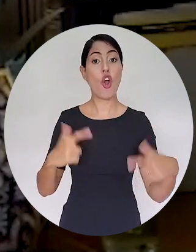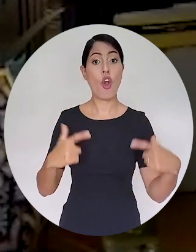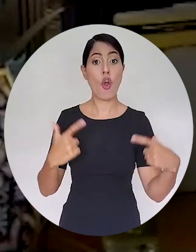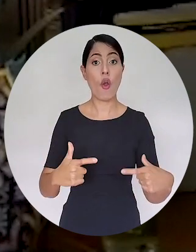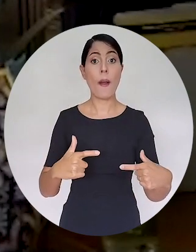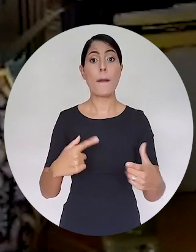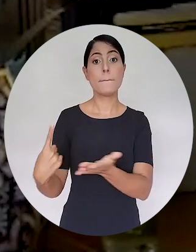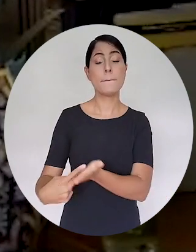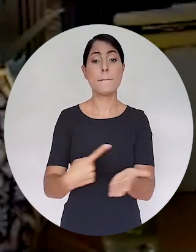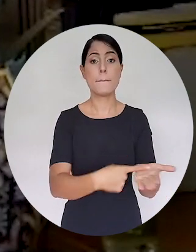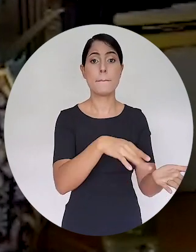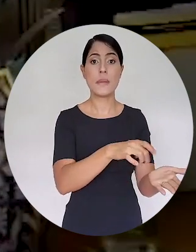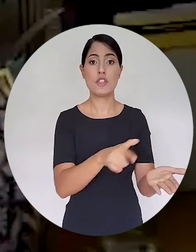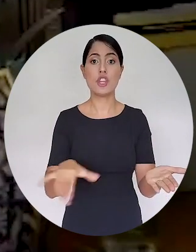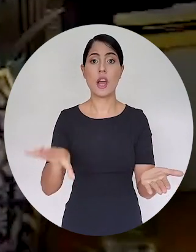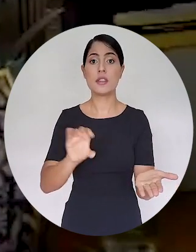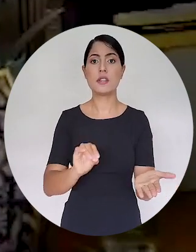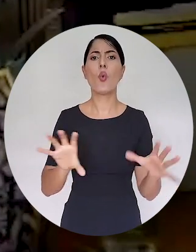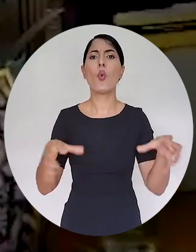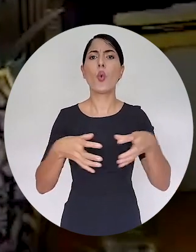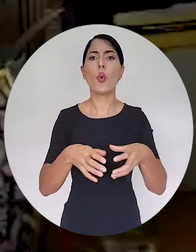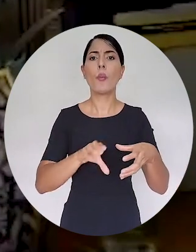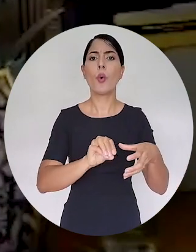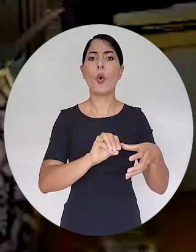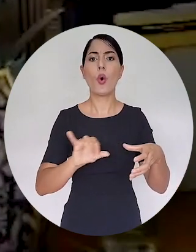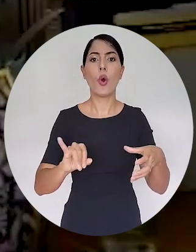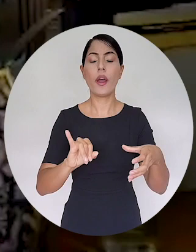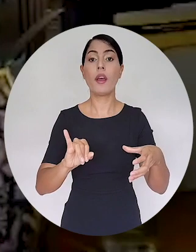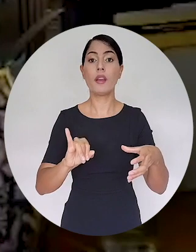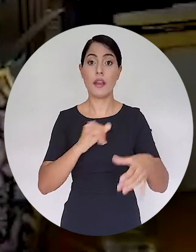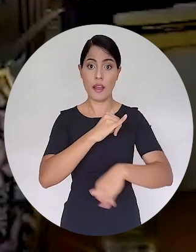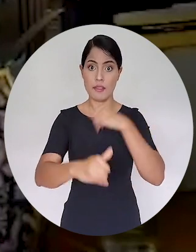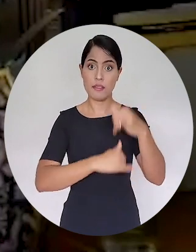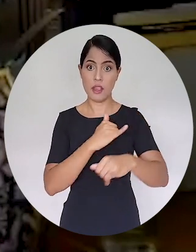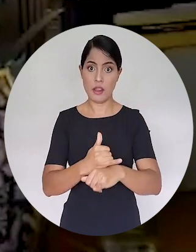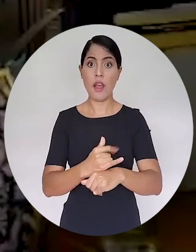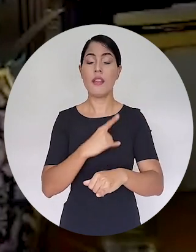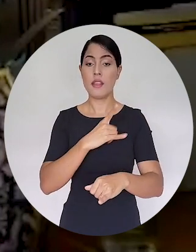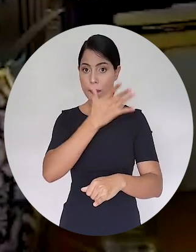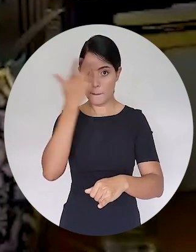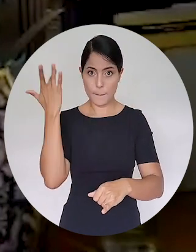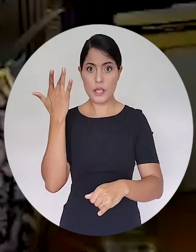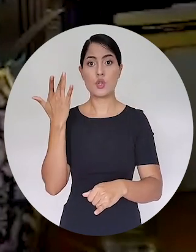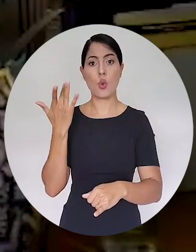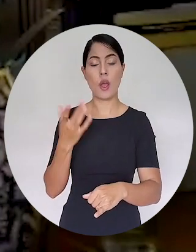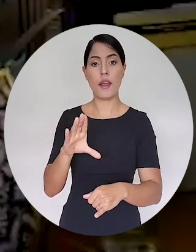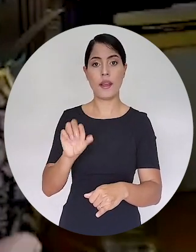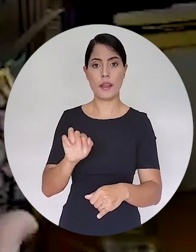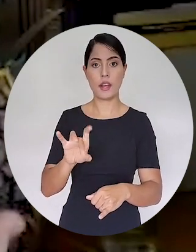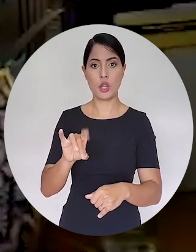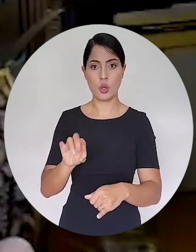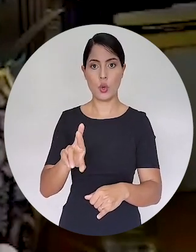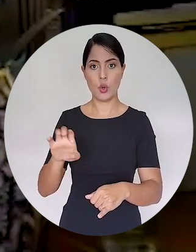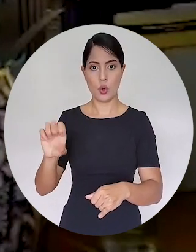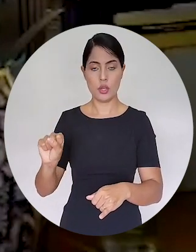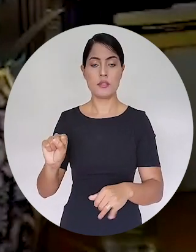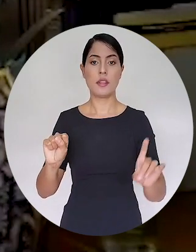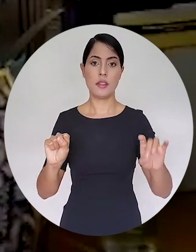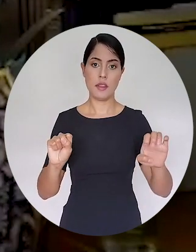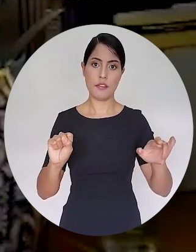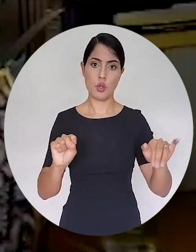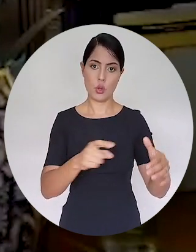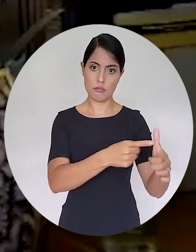Oi, são mais de 50 mil acordos celebrados só numa plataforma online entre credores e devedores. Esse grande